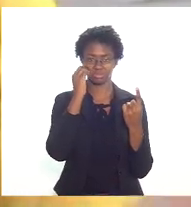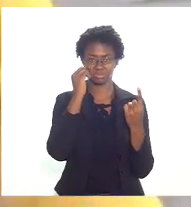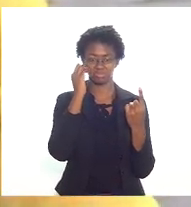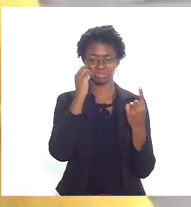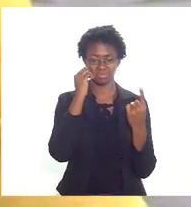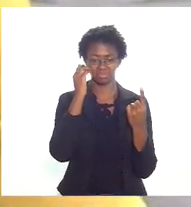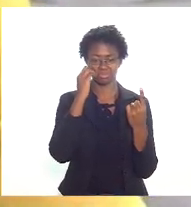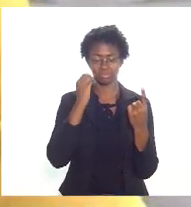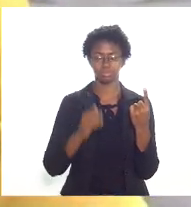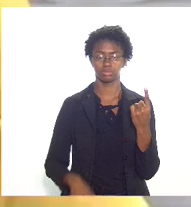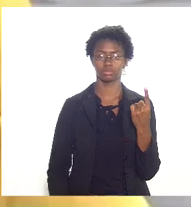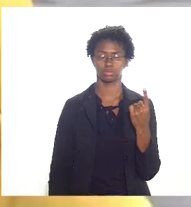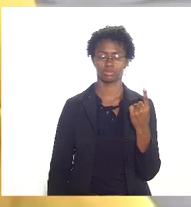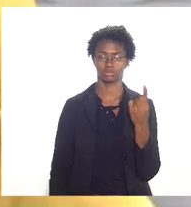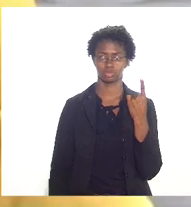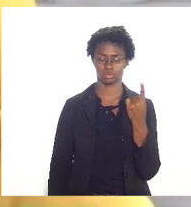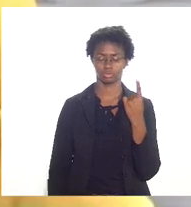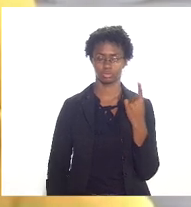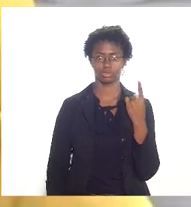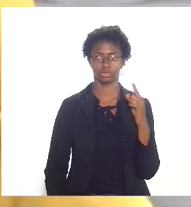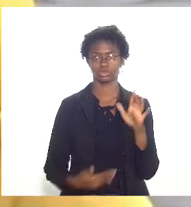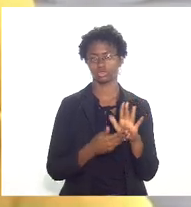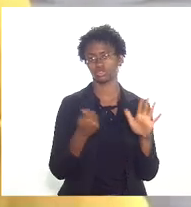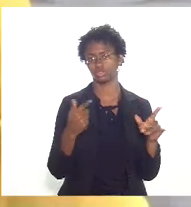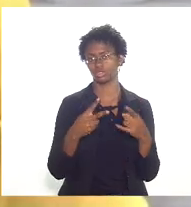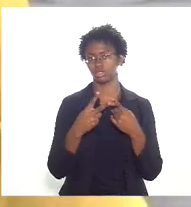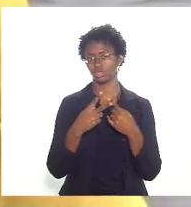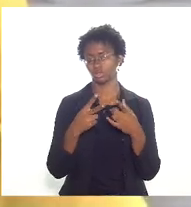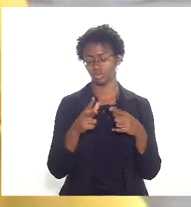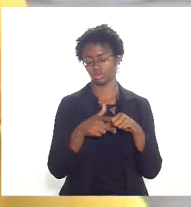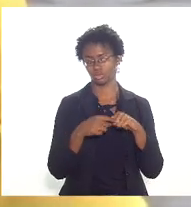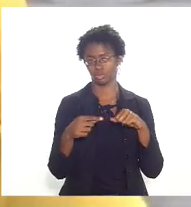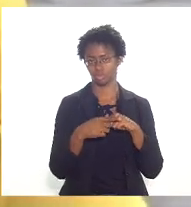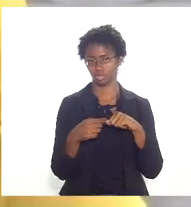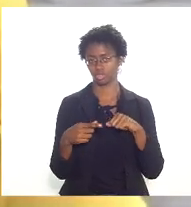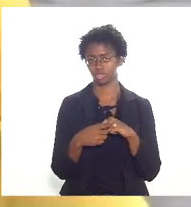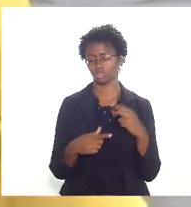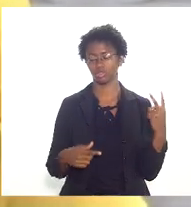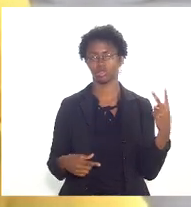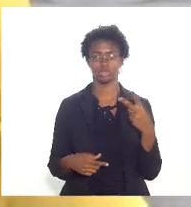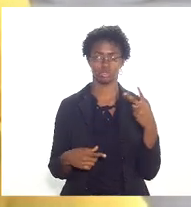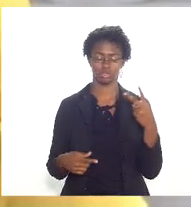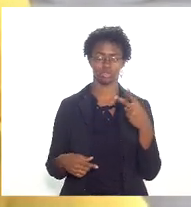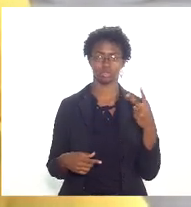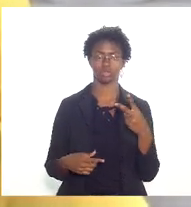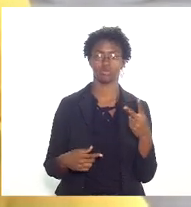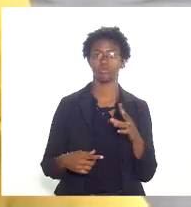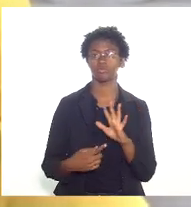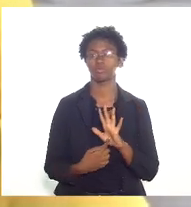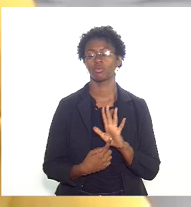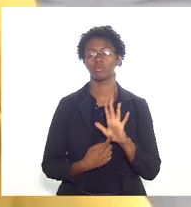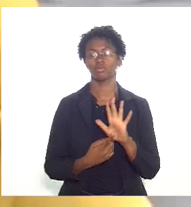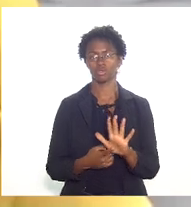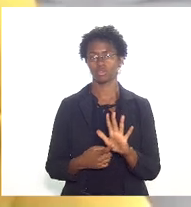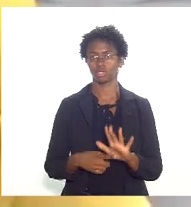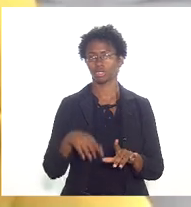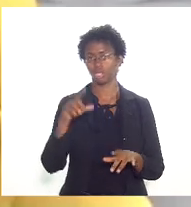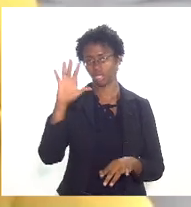e retirando esse artigo e a segunda colocando que essa decisão Obrigatoriamente